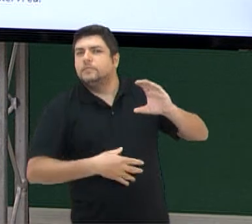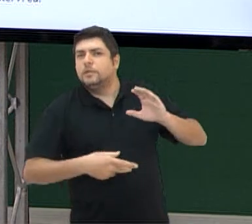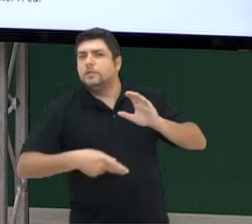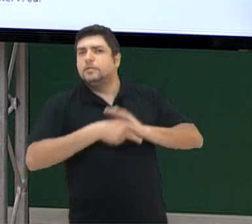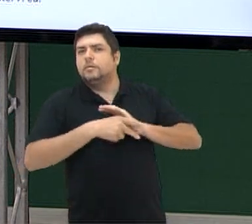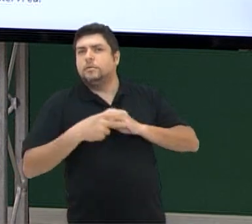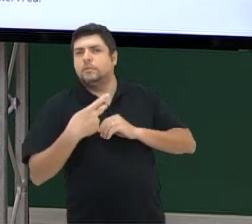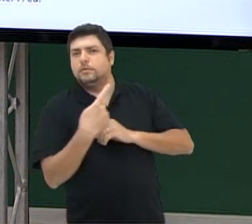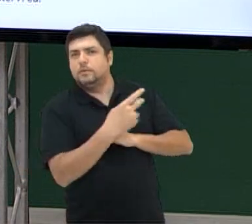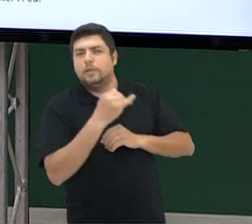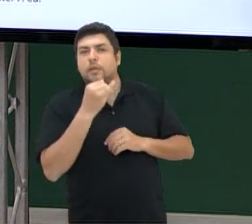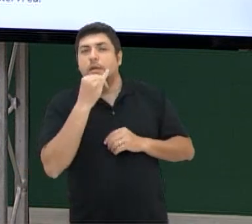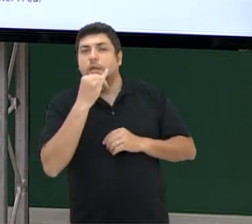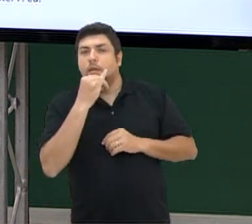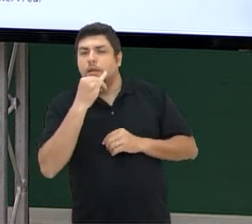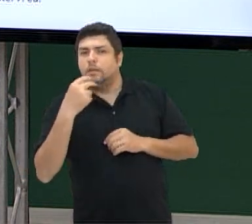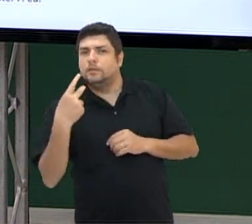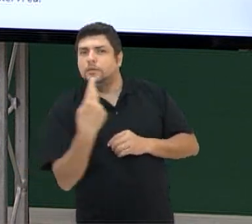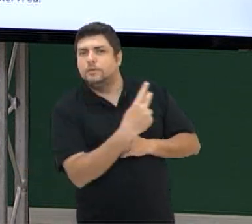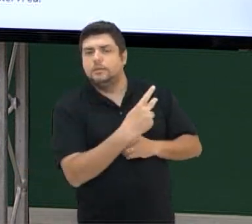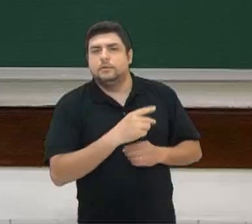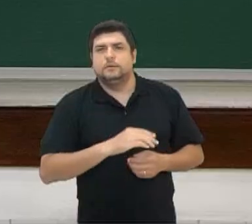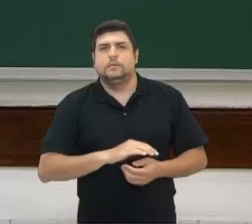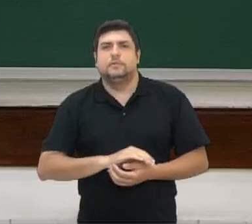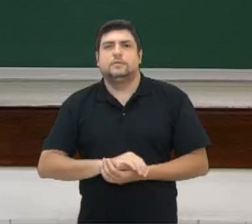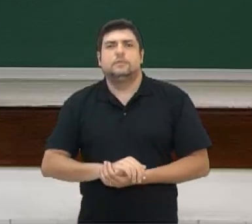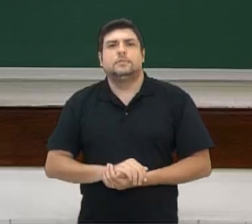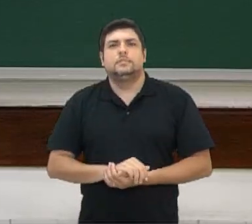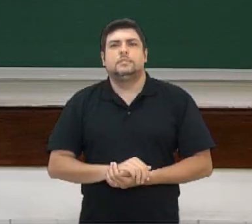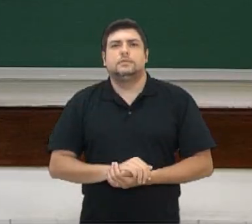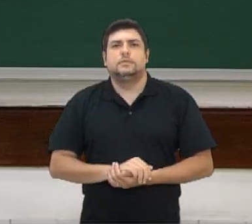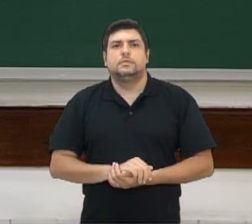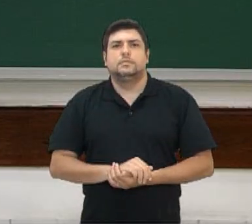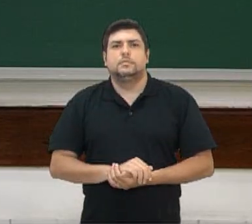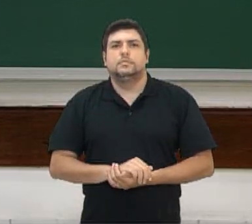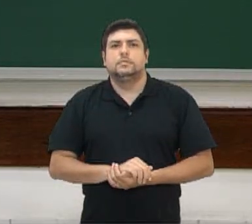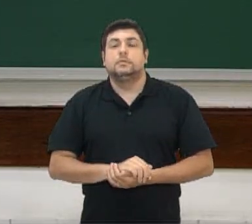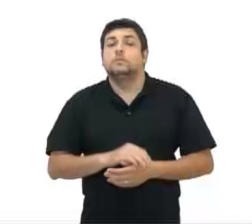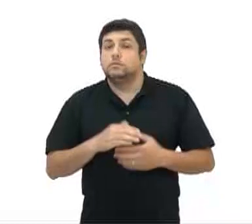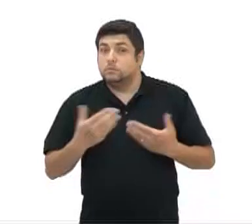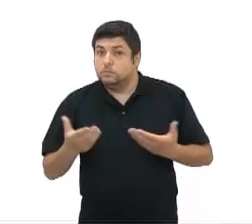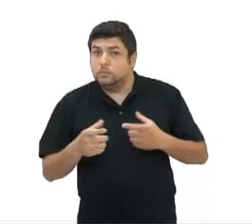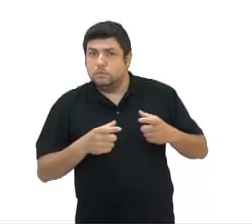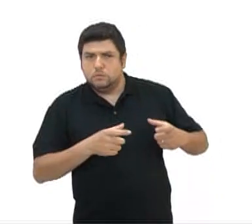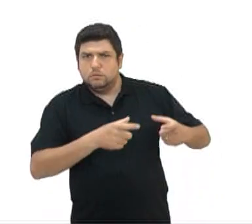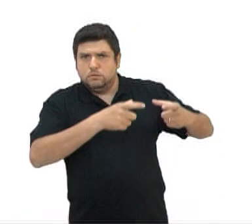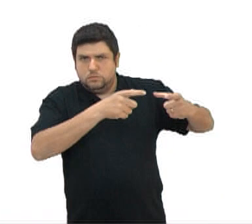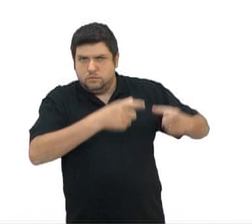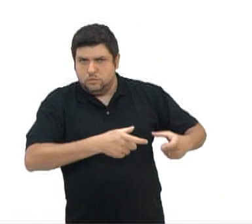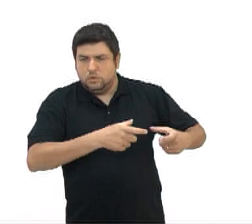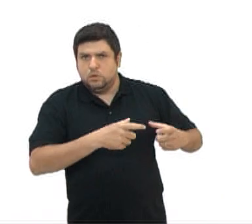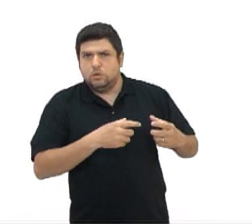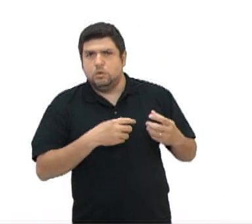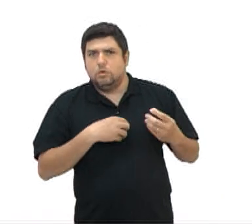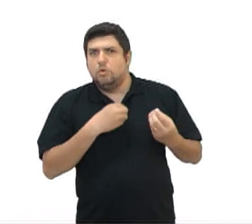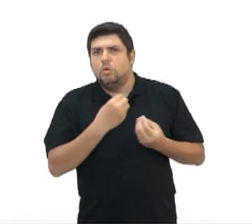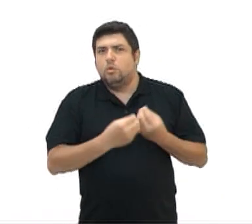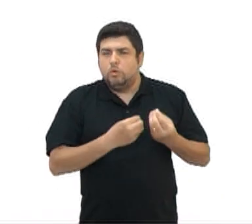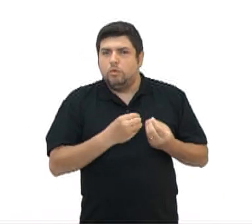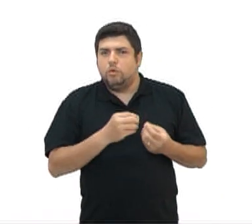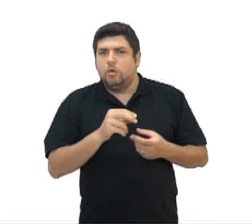Visuais, práticas dessas instituições. Esses estabelecimentos são dominados de instituições